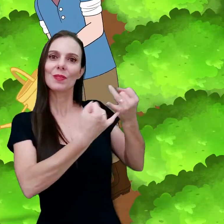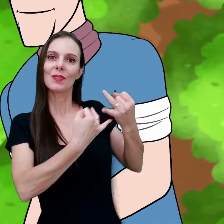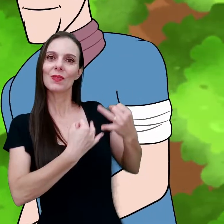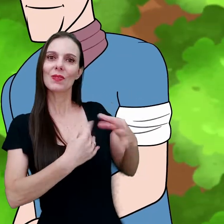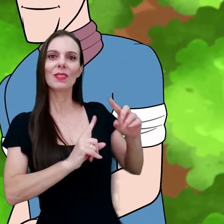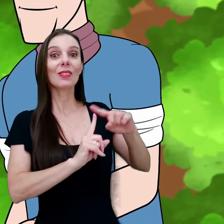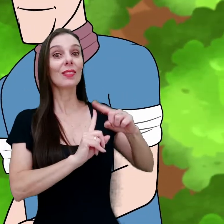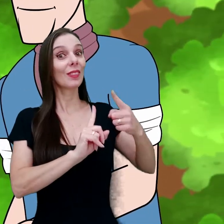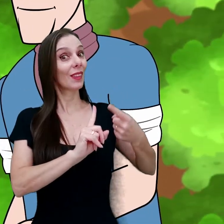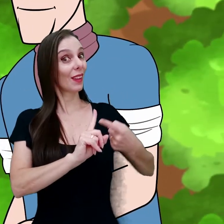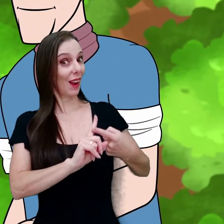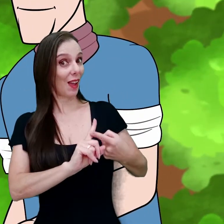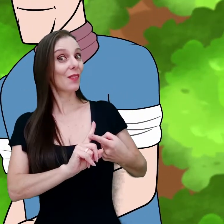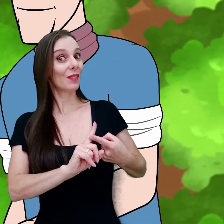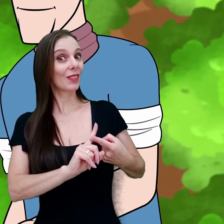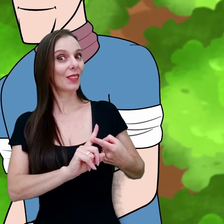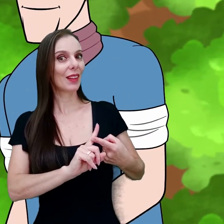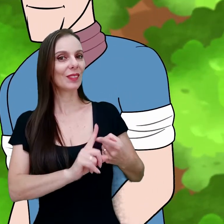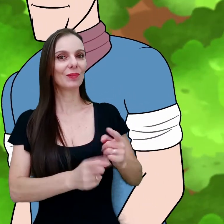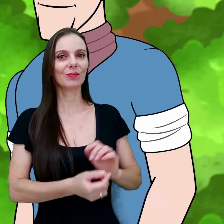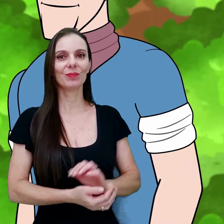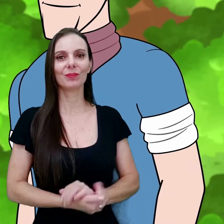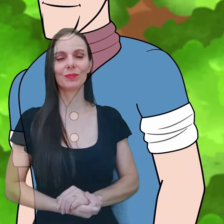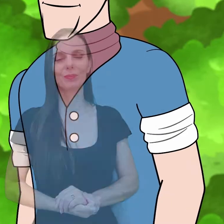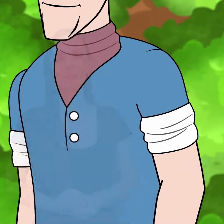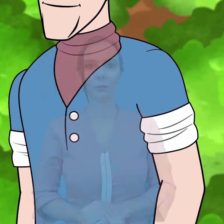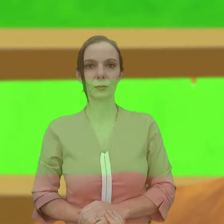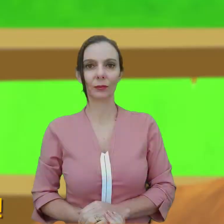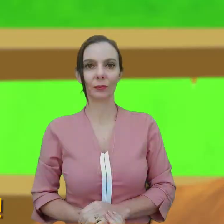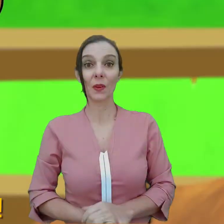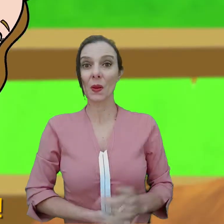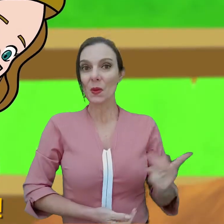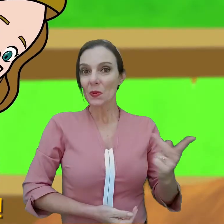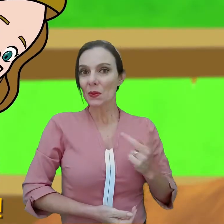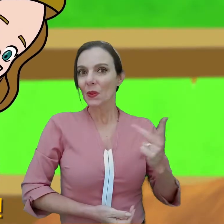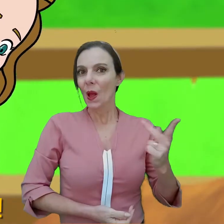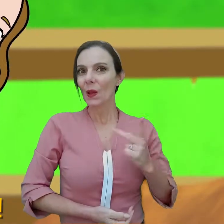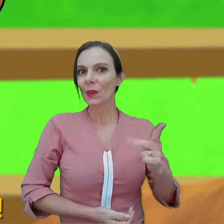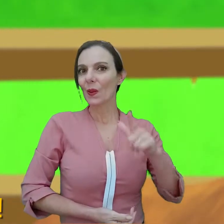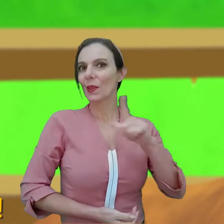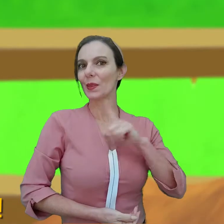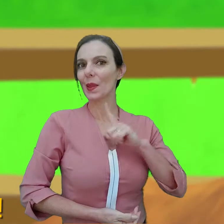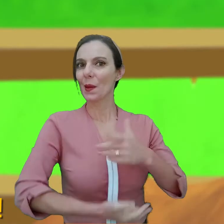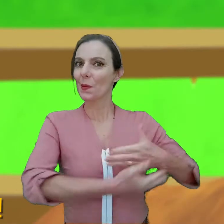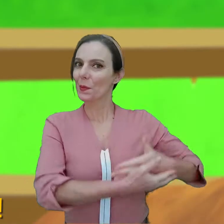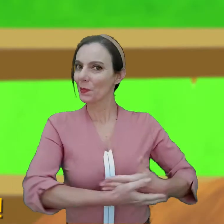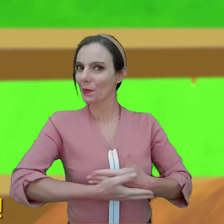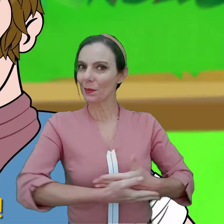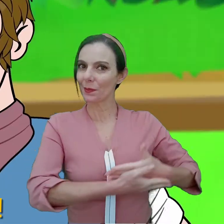Ela deu a boa notícia que estava grávida. Nós vamos ter um bebê!